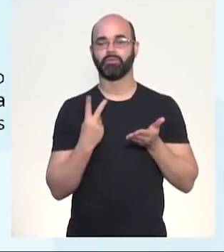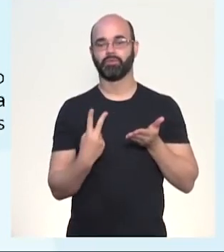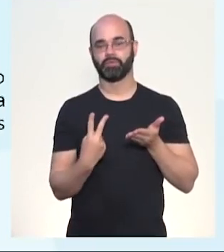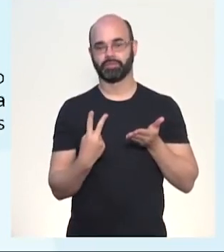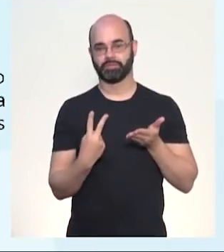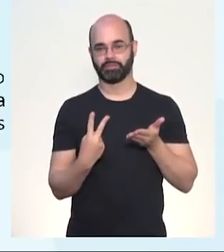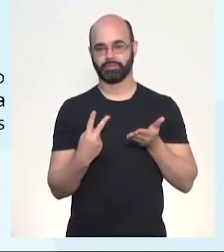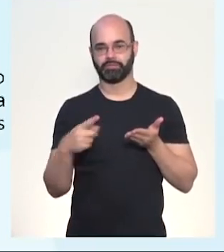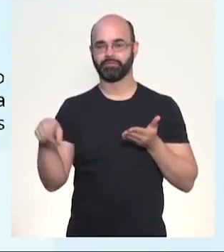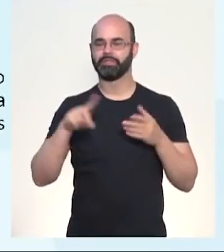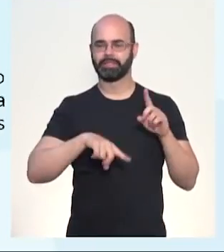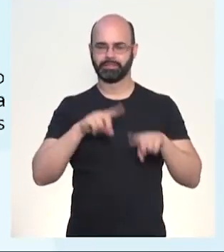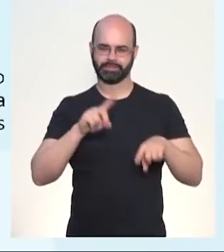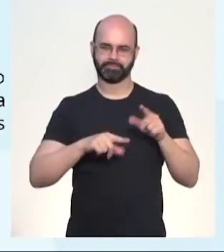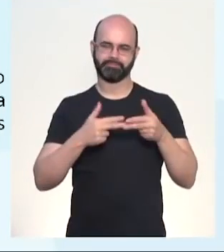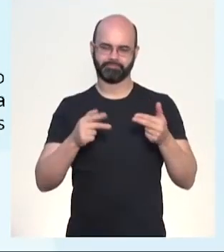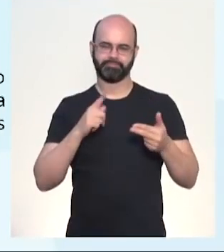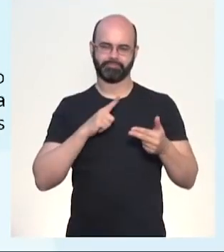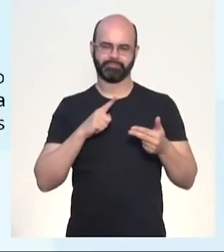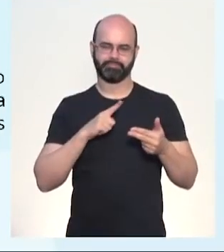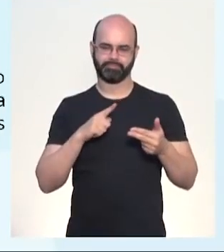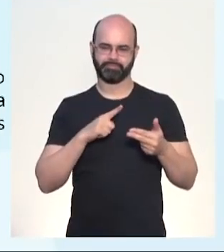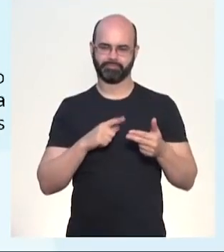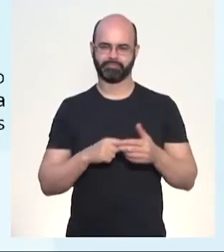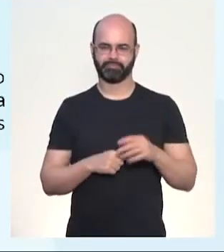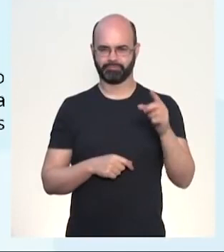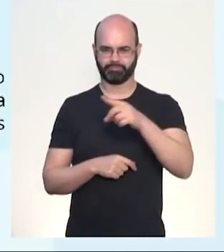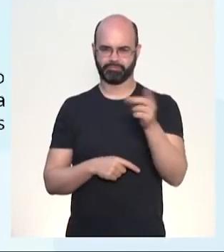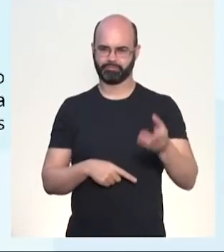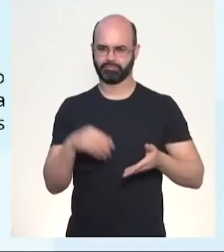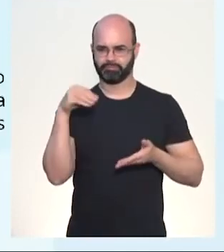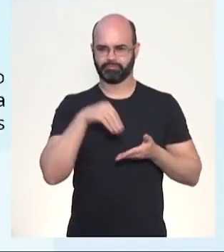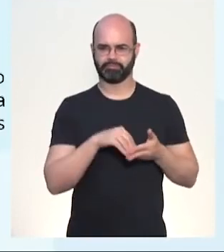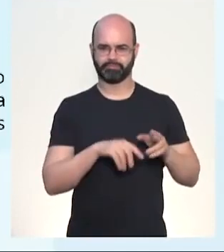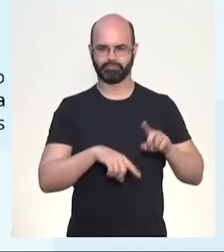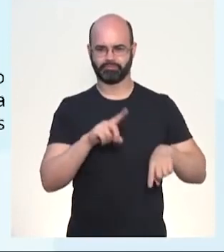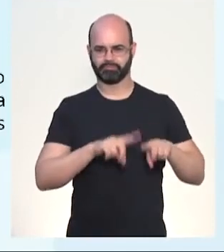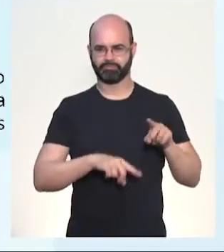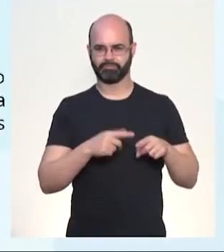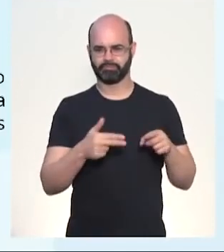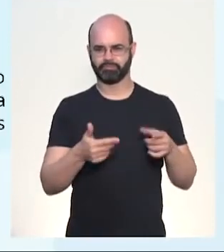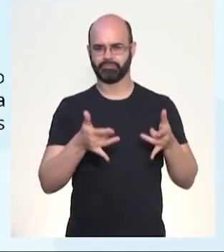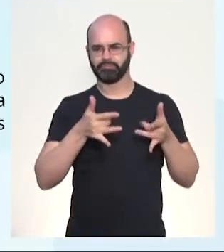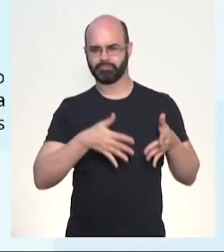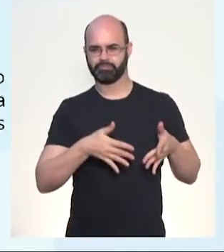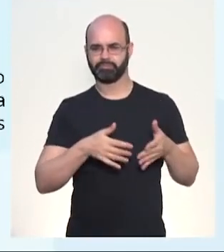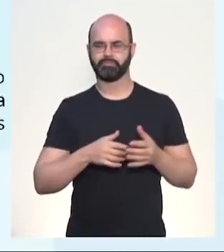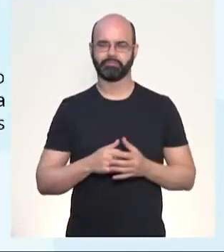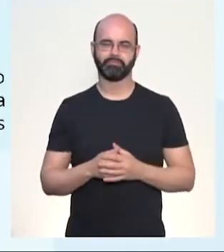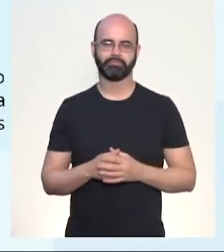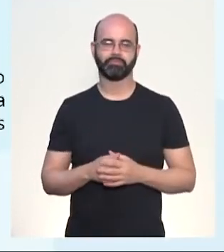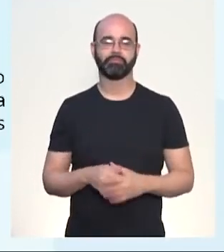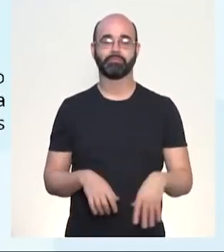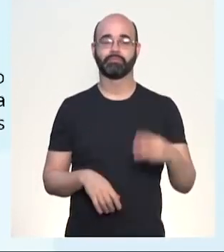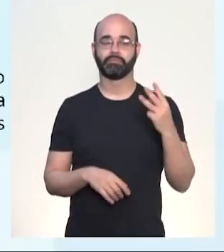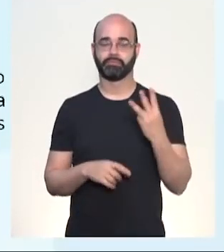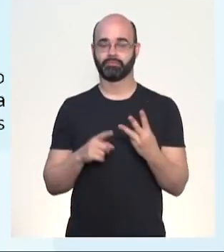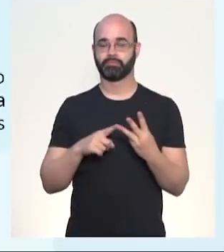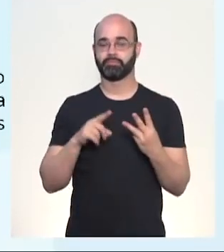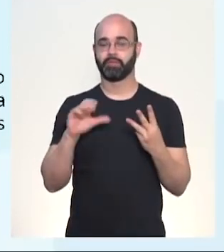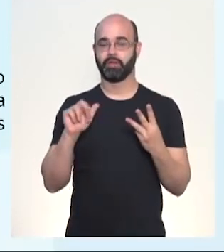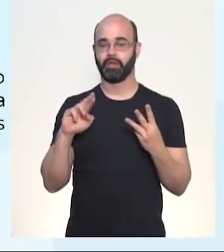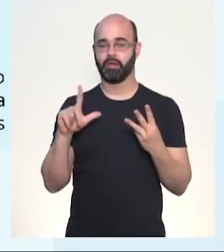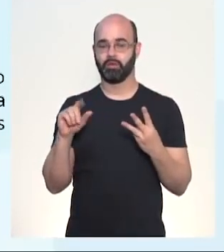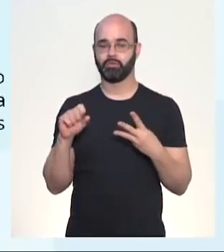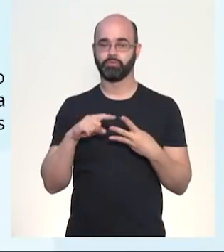esse material, vocês têm essas imagens. Tudo bem? Então, olha ali, a gente tem 3 situações. A do Carlos, a da